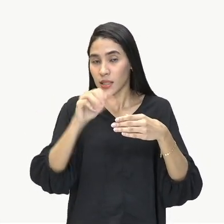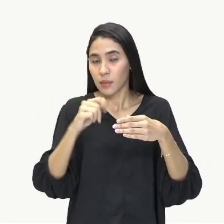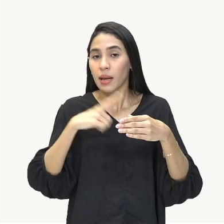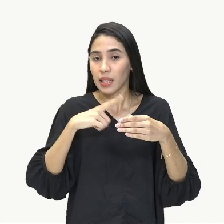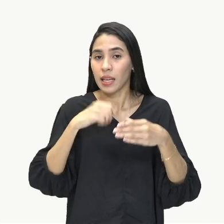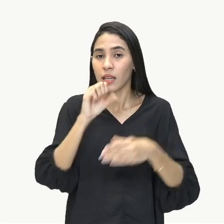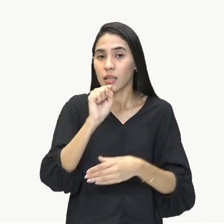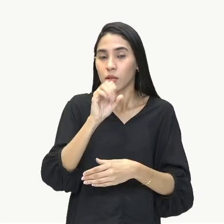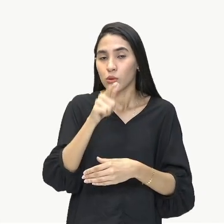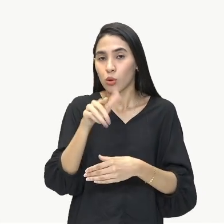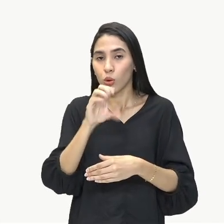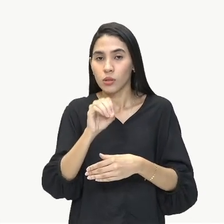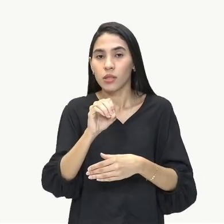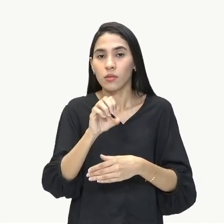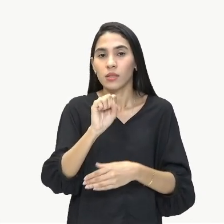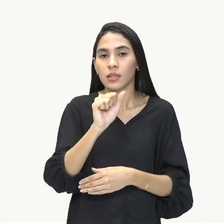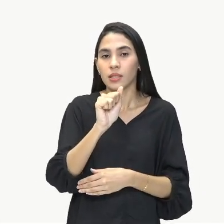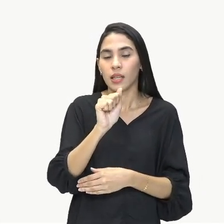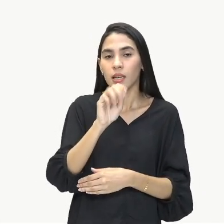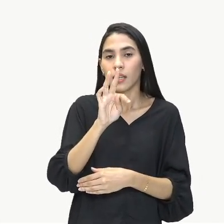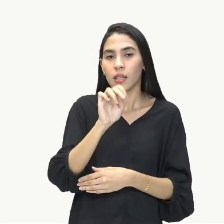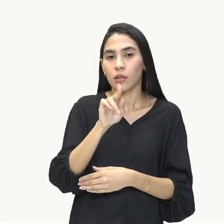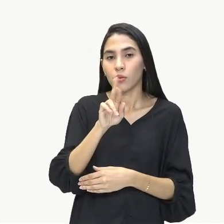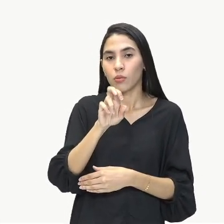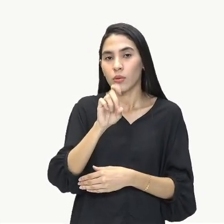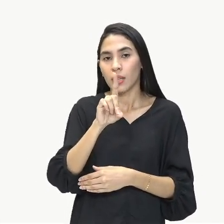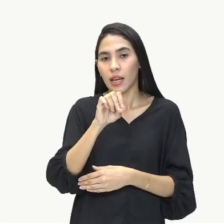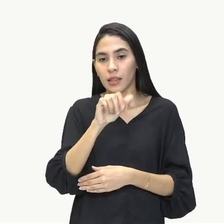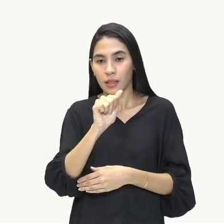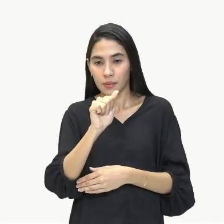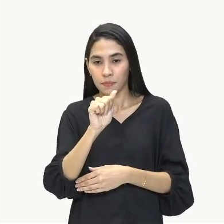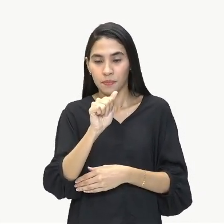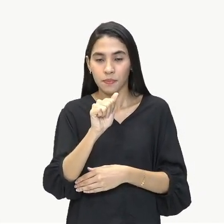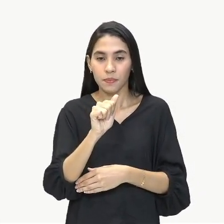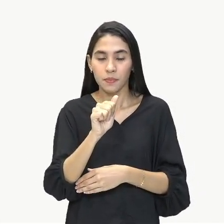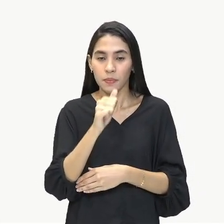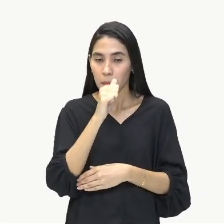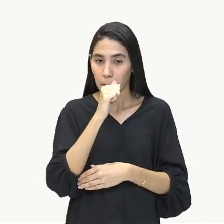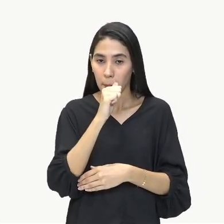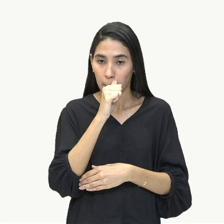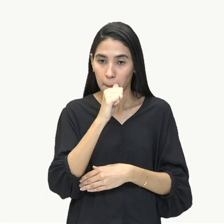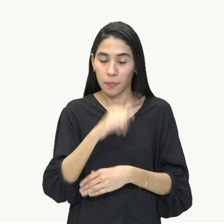solução saturada. Quando você, né,